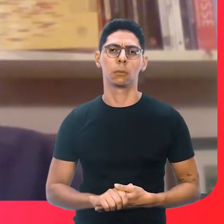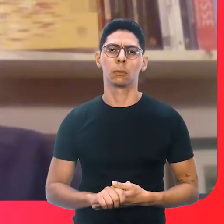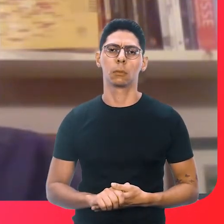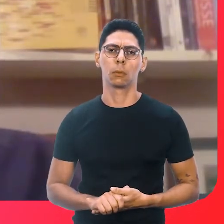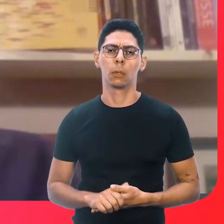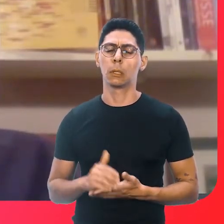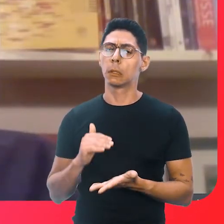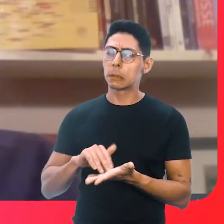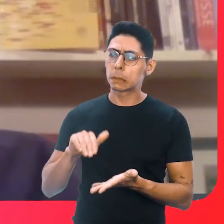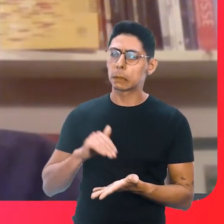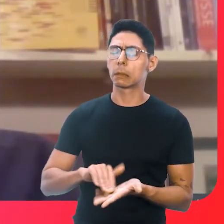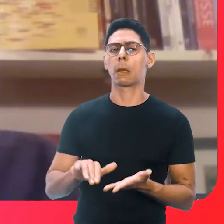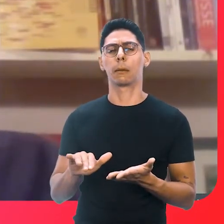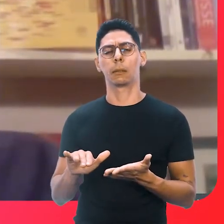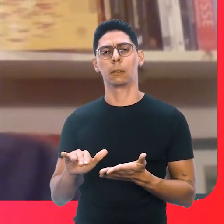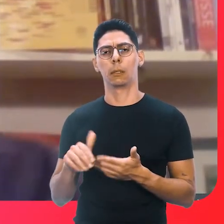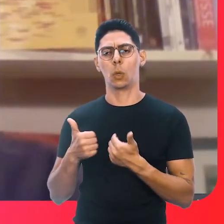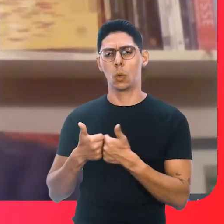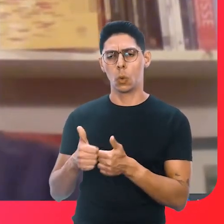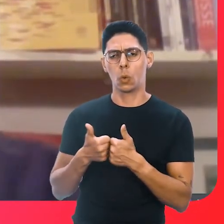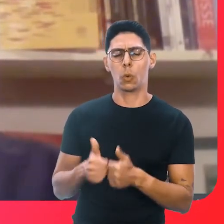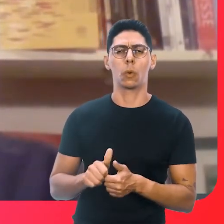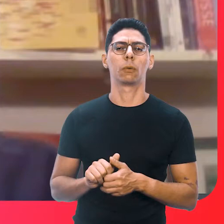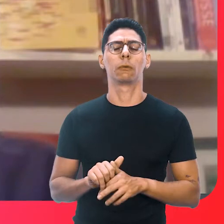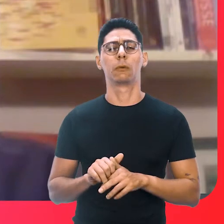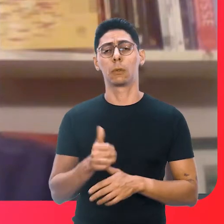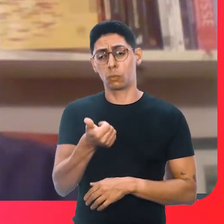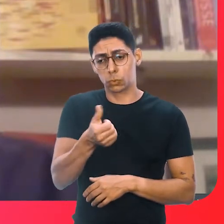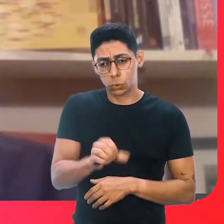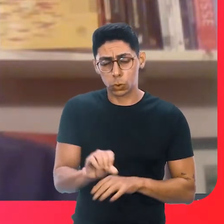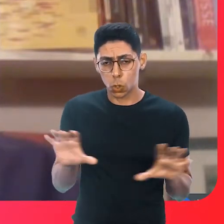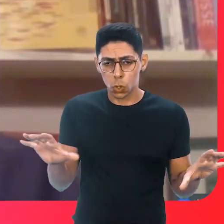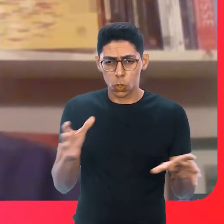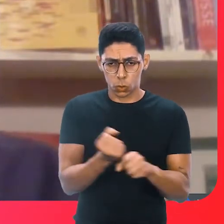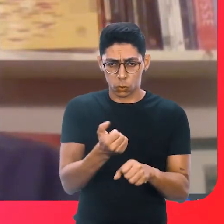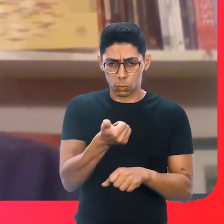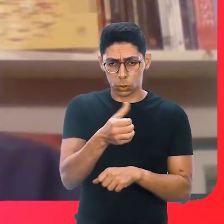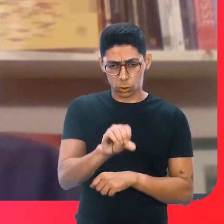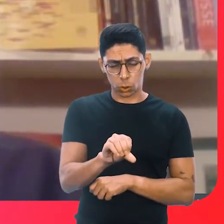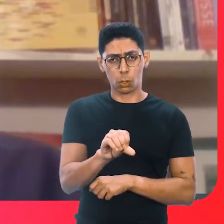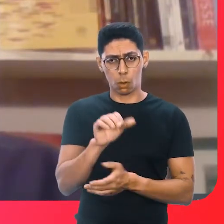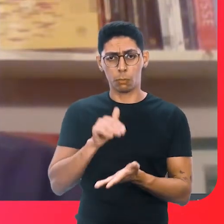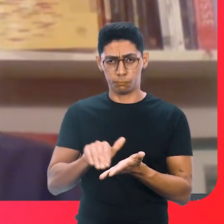de Transportes, enfim, 19 secretarias ao todo, para